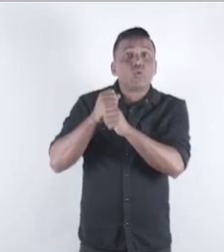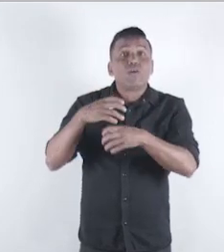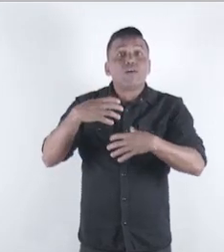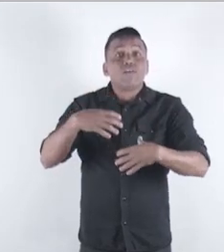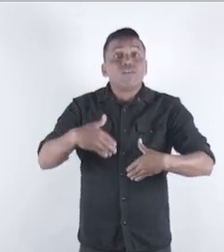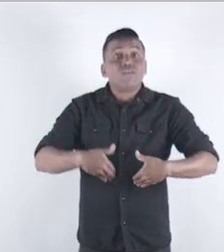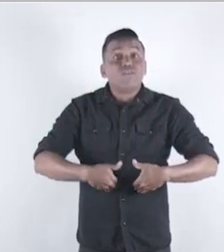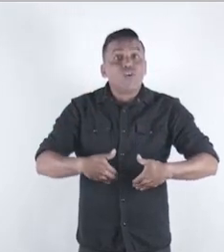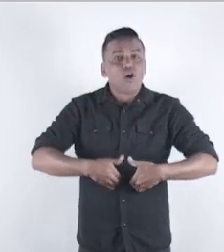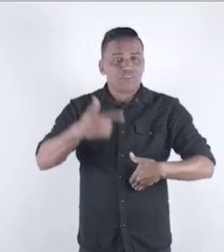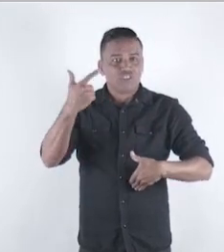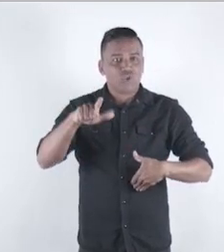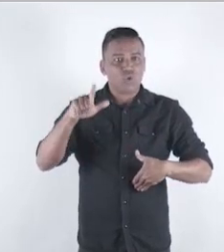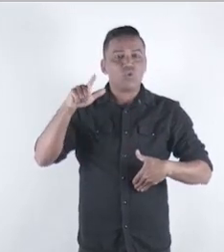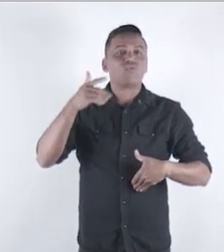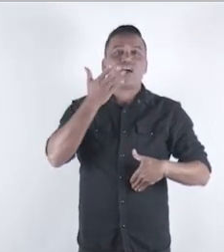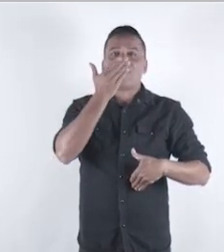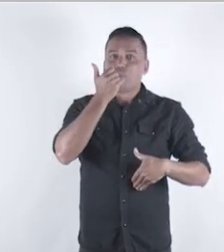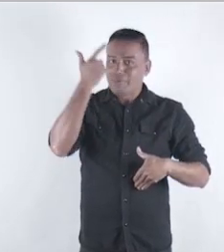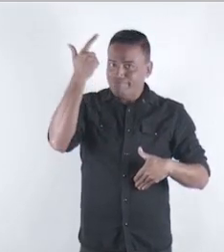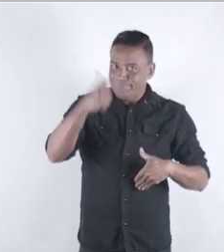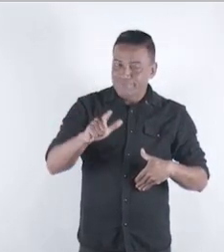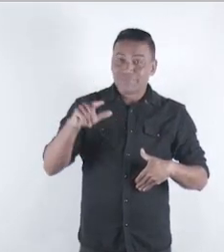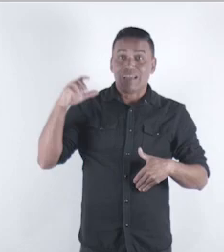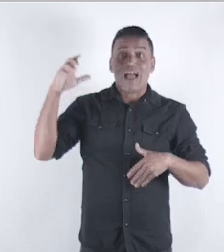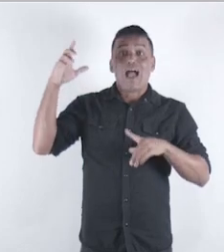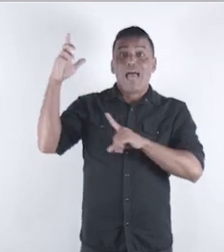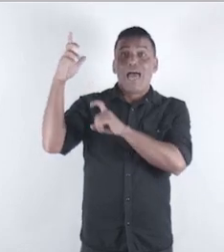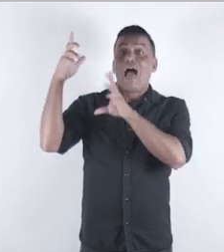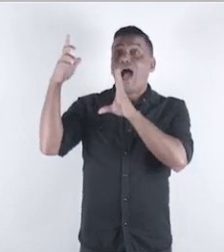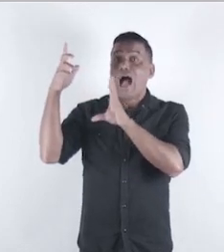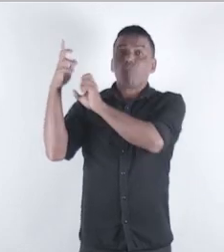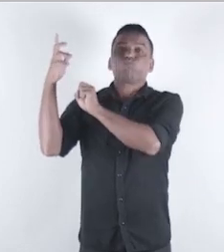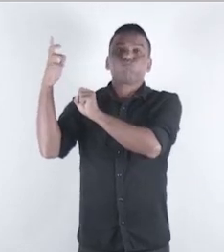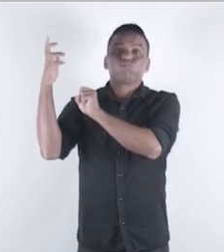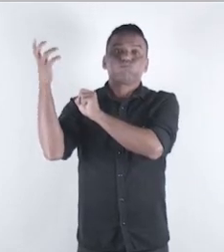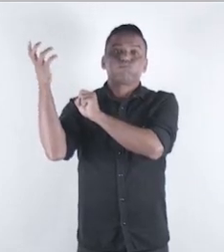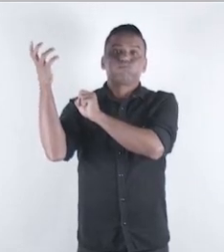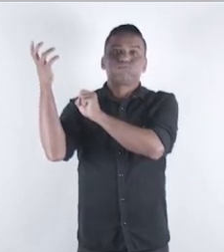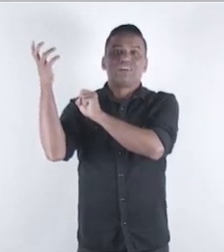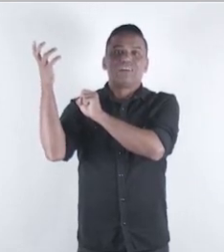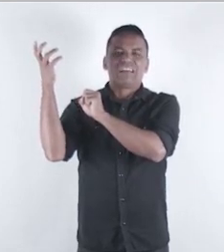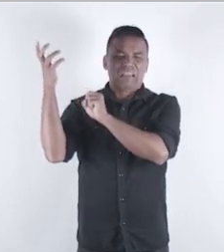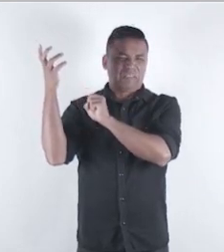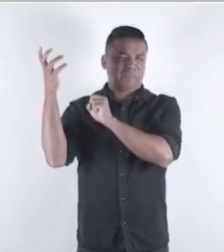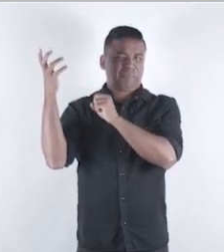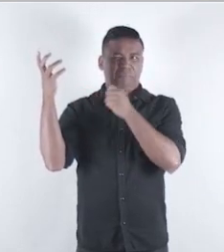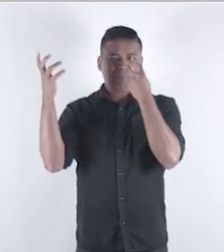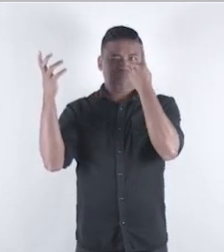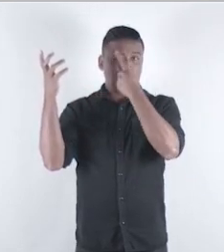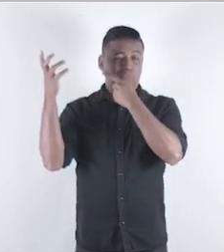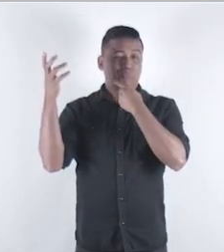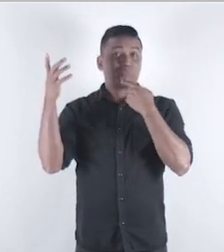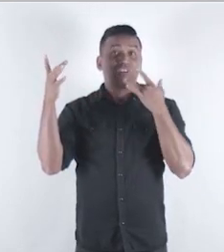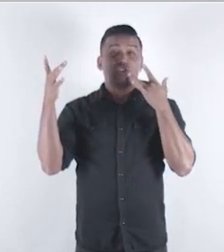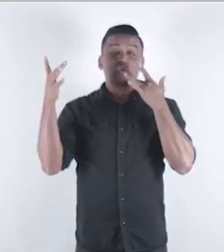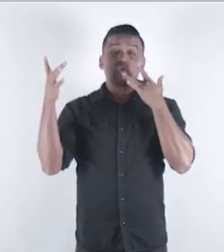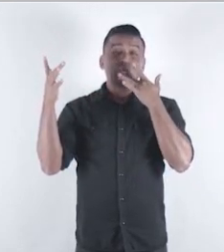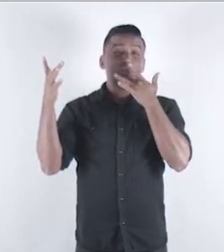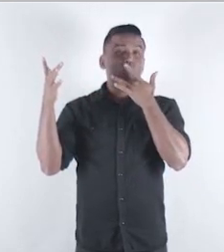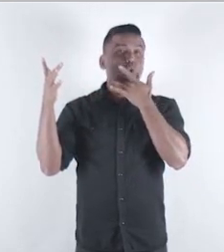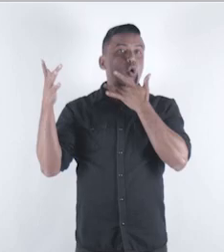faminta de novo, resolveu merendar. Abriu a boca e creu, fez até careta com a doçura do